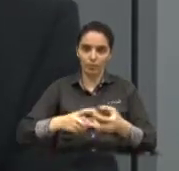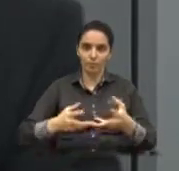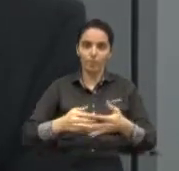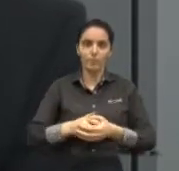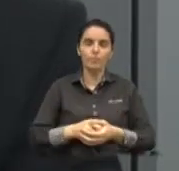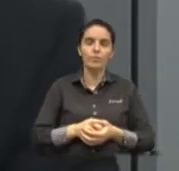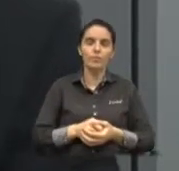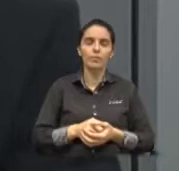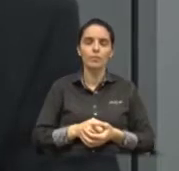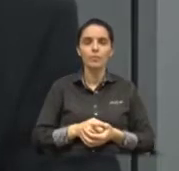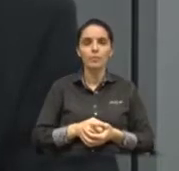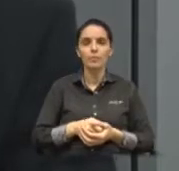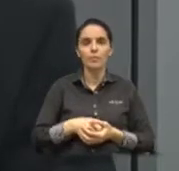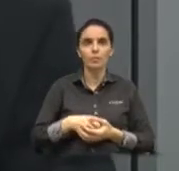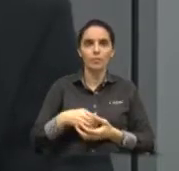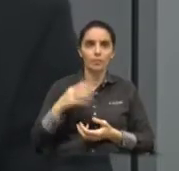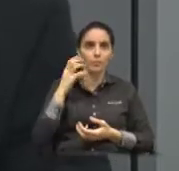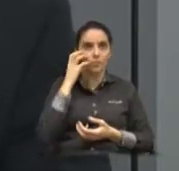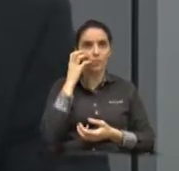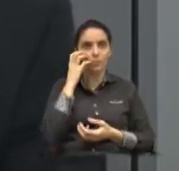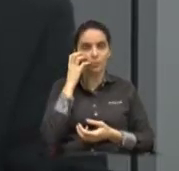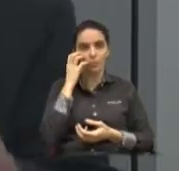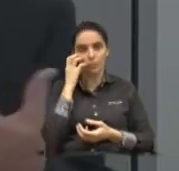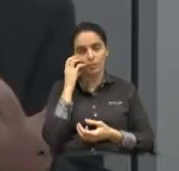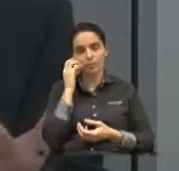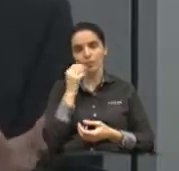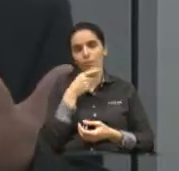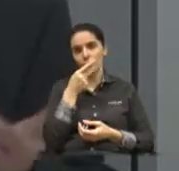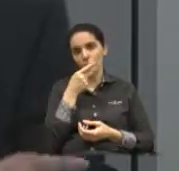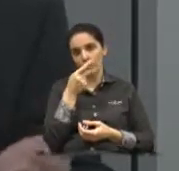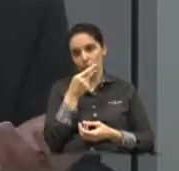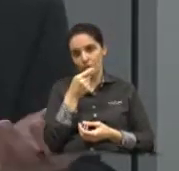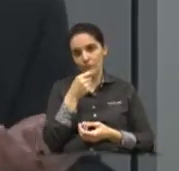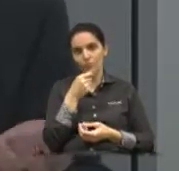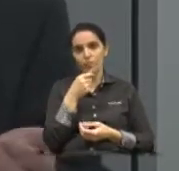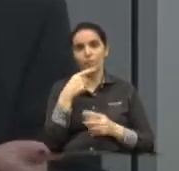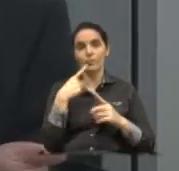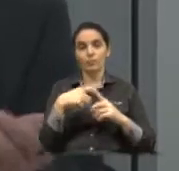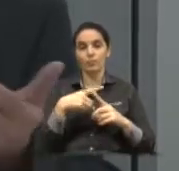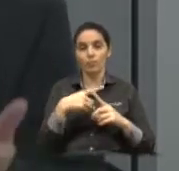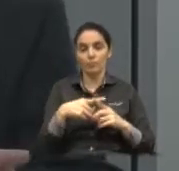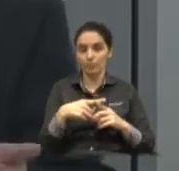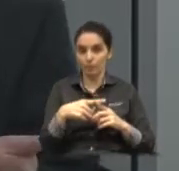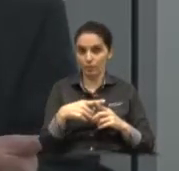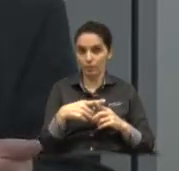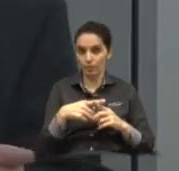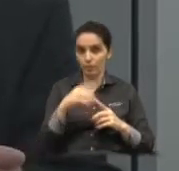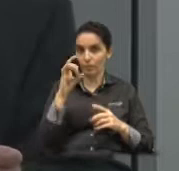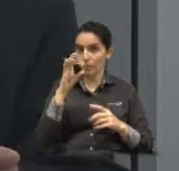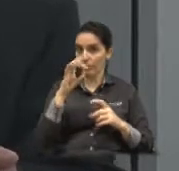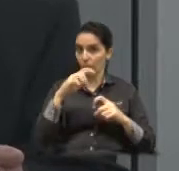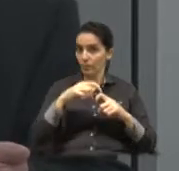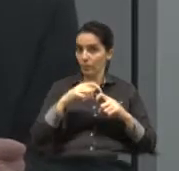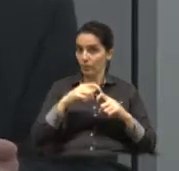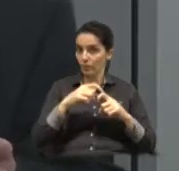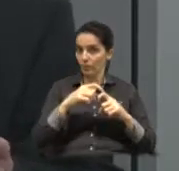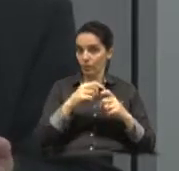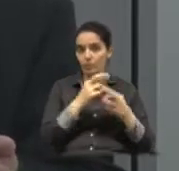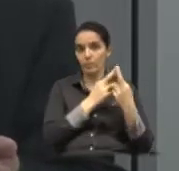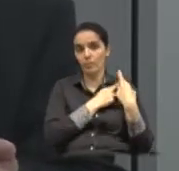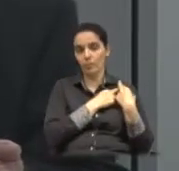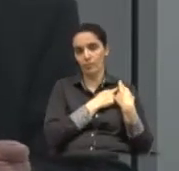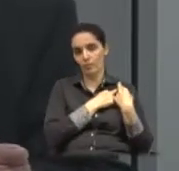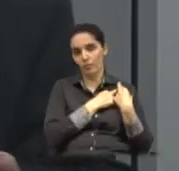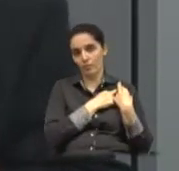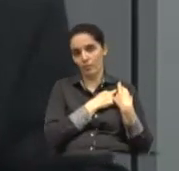pouco aqui, até se eu vou falar pelos outros colegas, mas eu estou cansado de transferirem a responsabilidade só para o médico. Ah, vai lá no seu